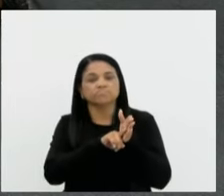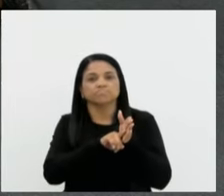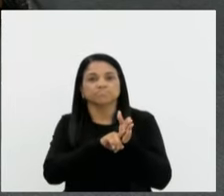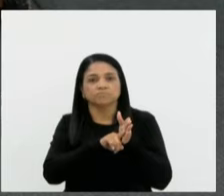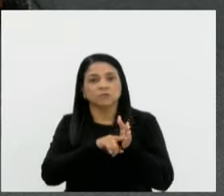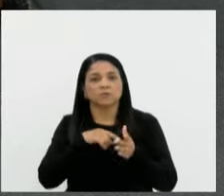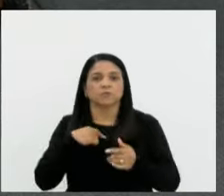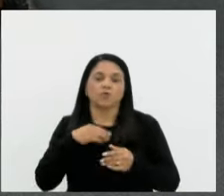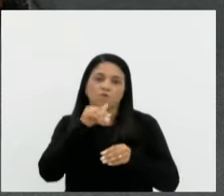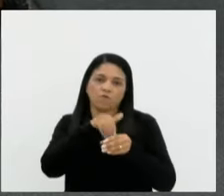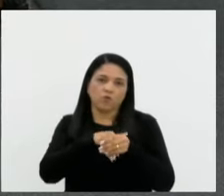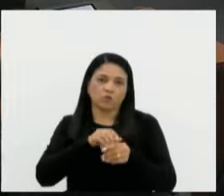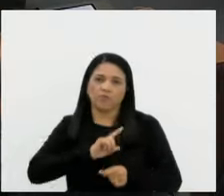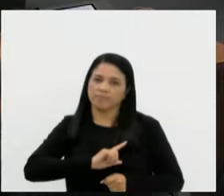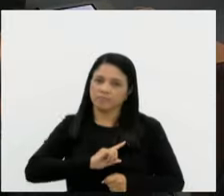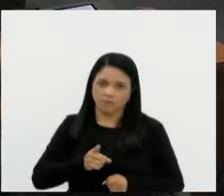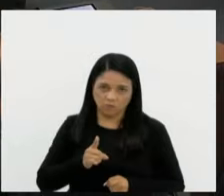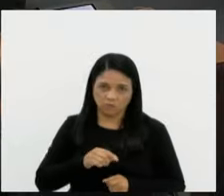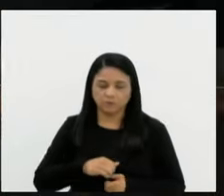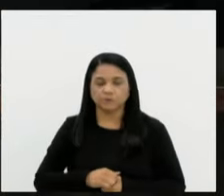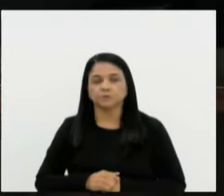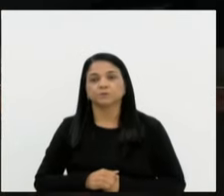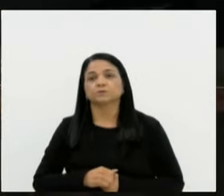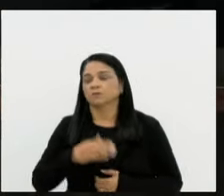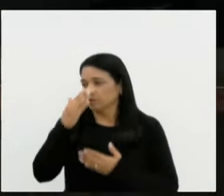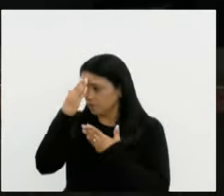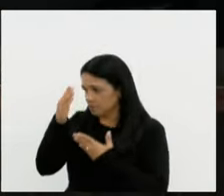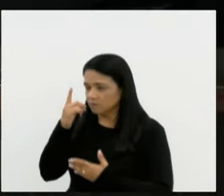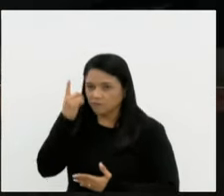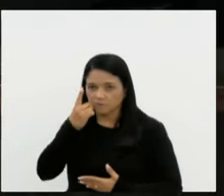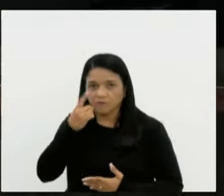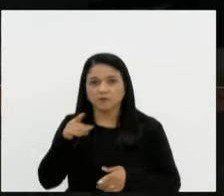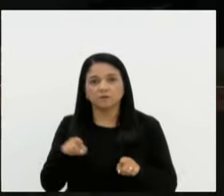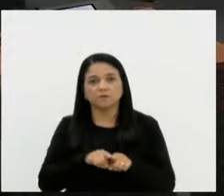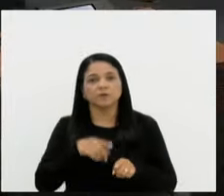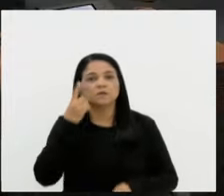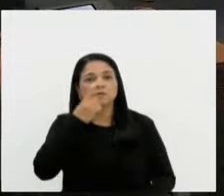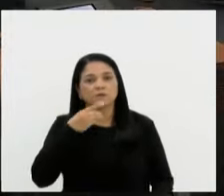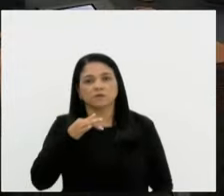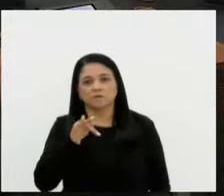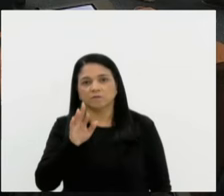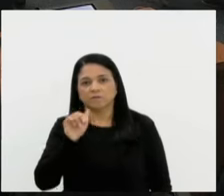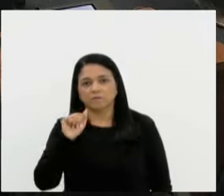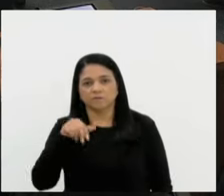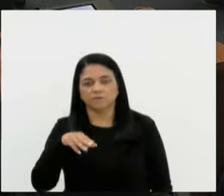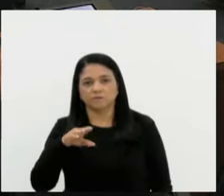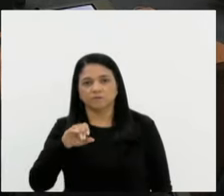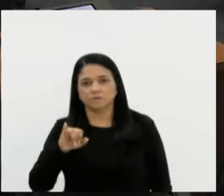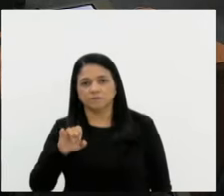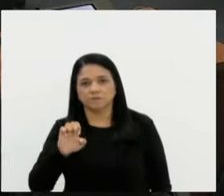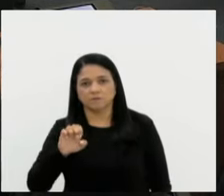é não. Obrigado, deputado. Deputada Franciane Mota.